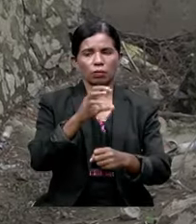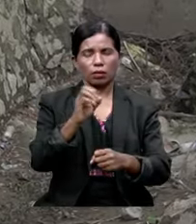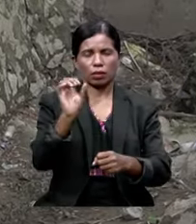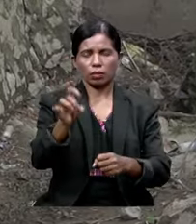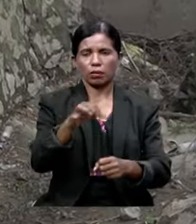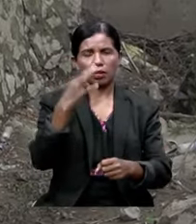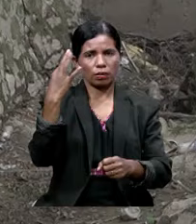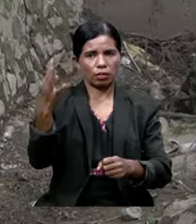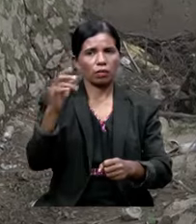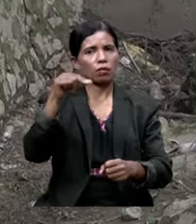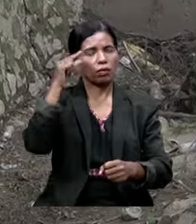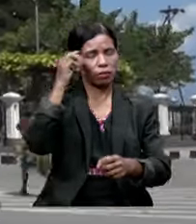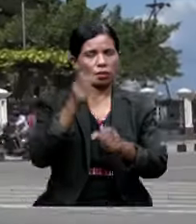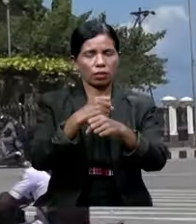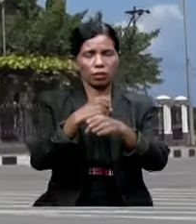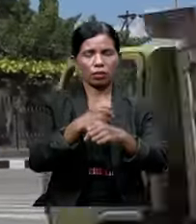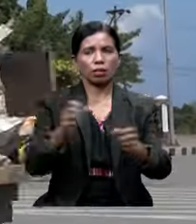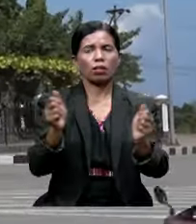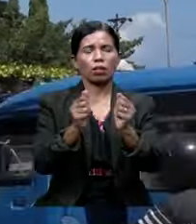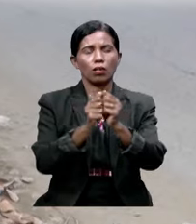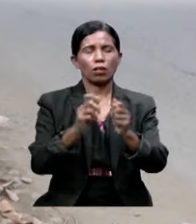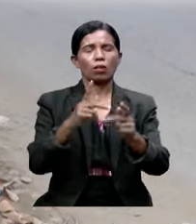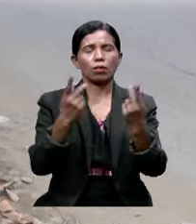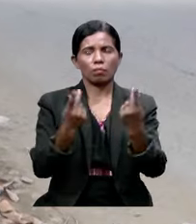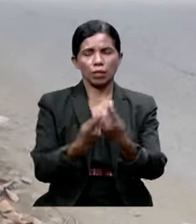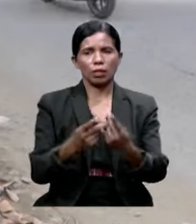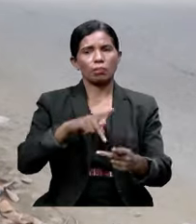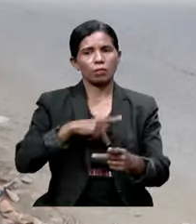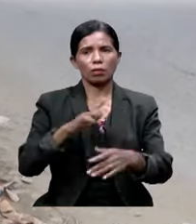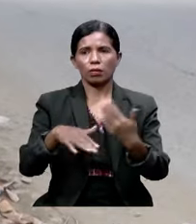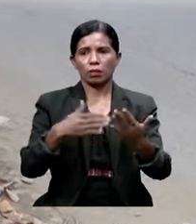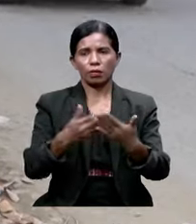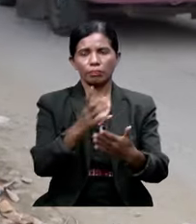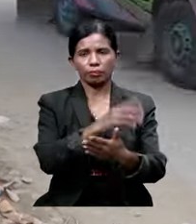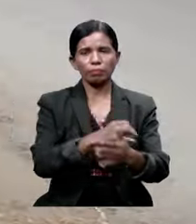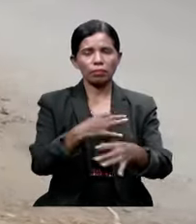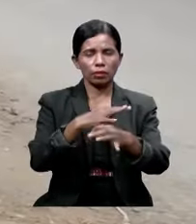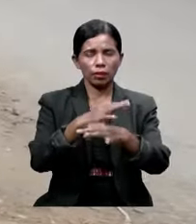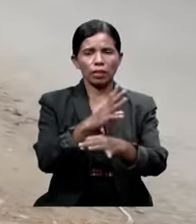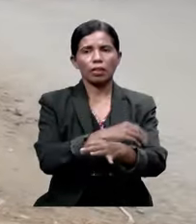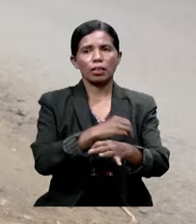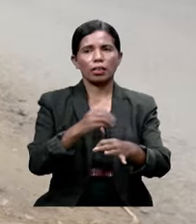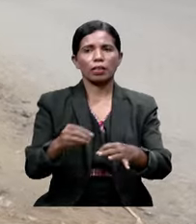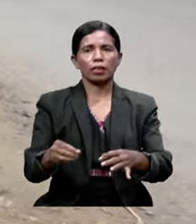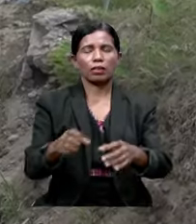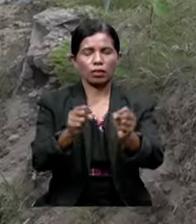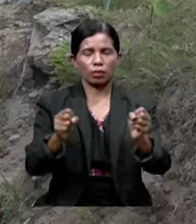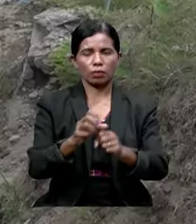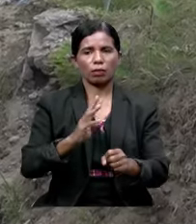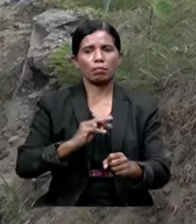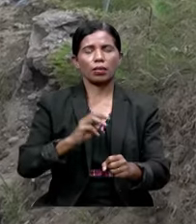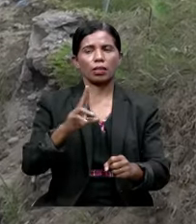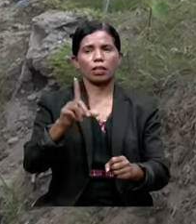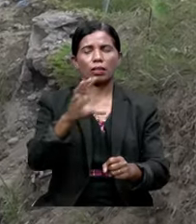resinsia, governo halo contrato ho companhia privado balon, halo construção drenagem iha suku manleu, mai